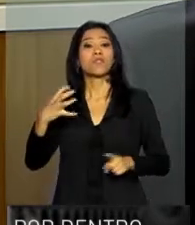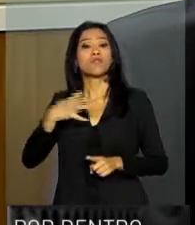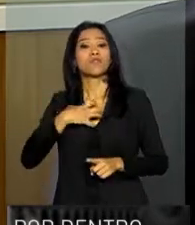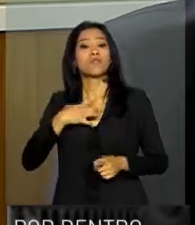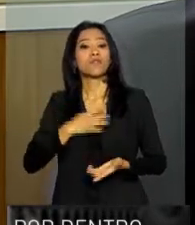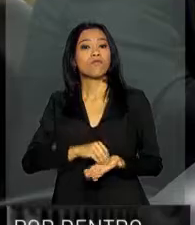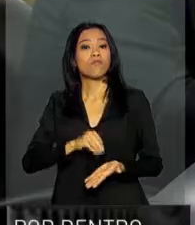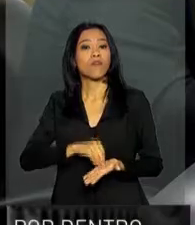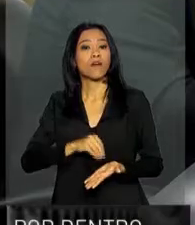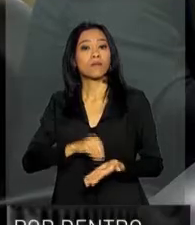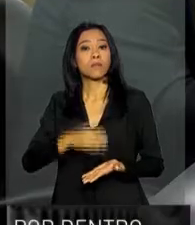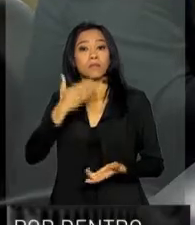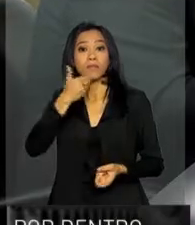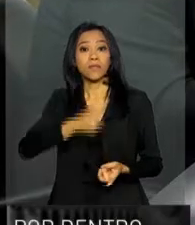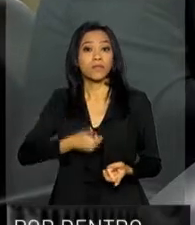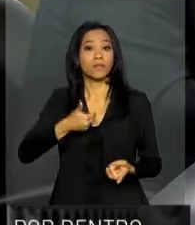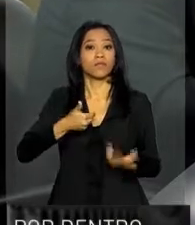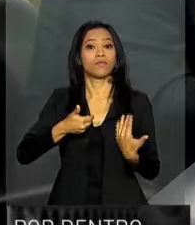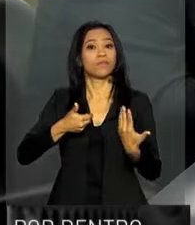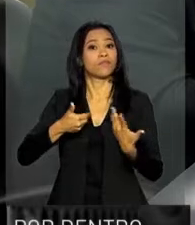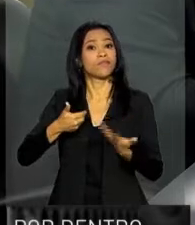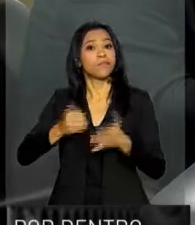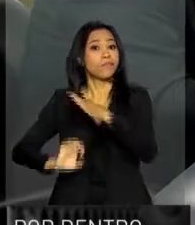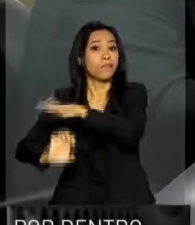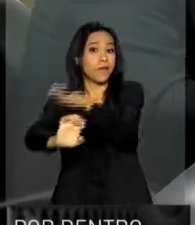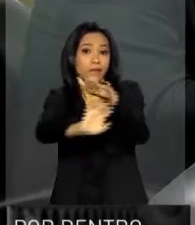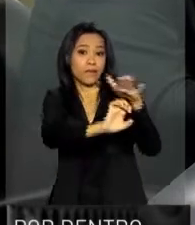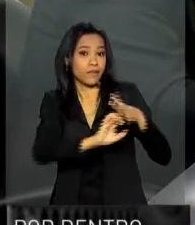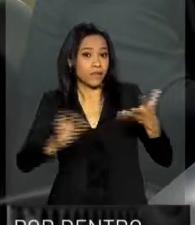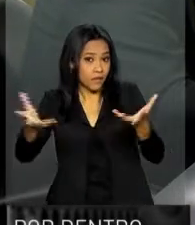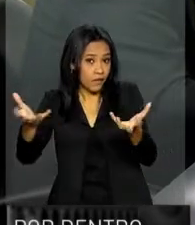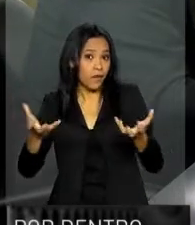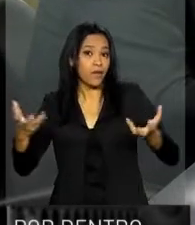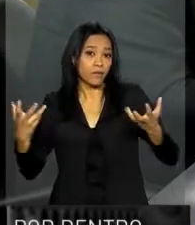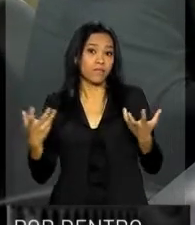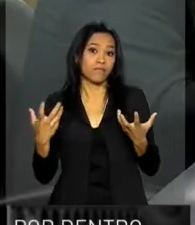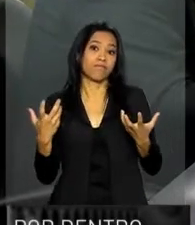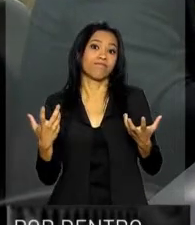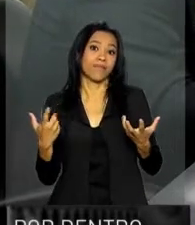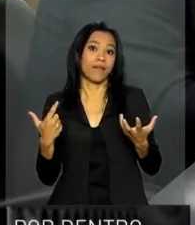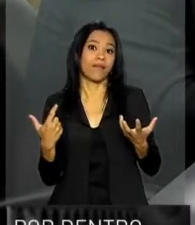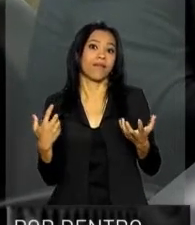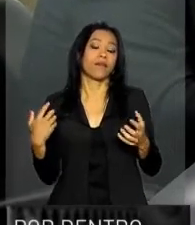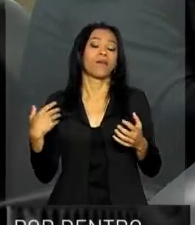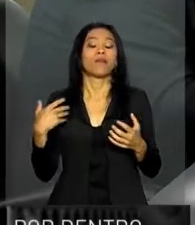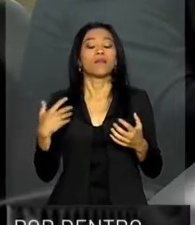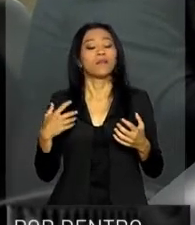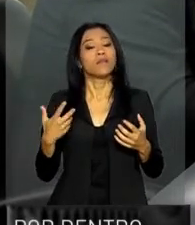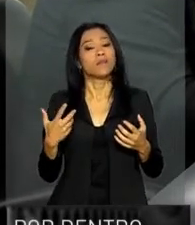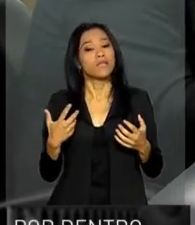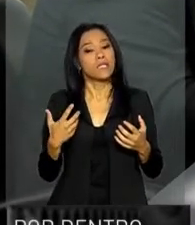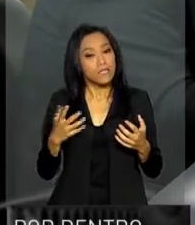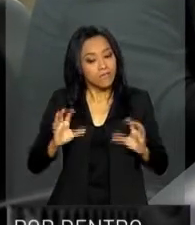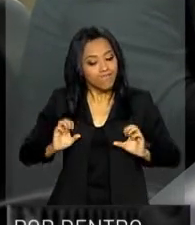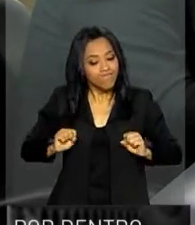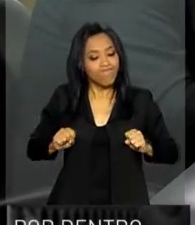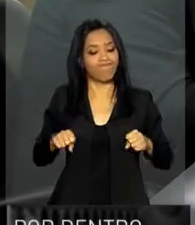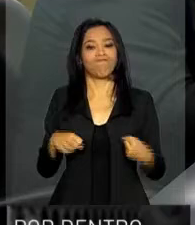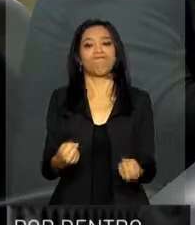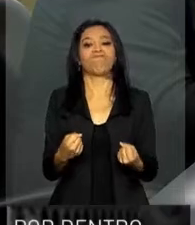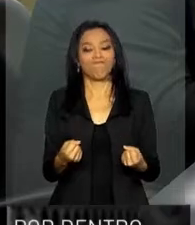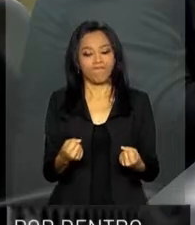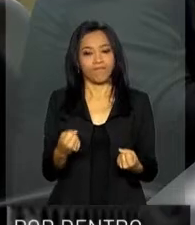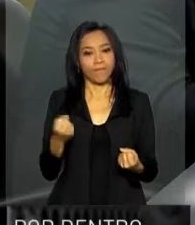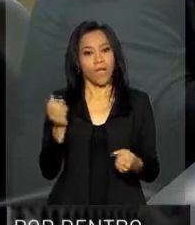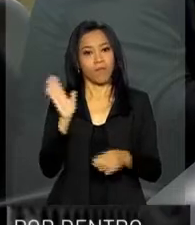emendas nessa área é de empresários que queiram assumir e enfrentar o risco econômico do